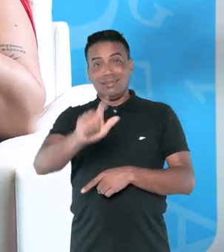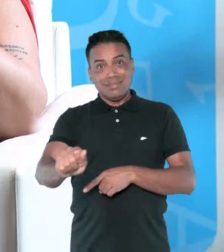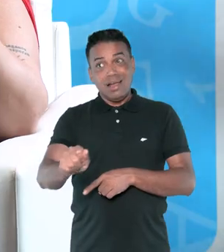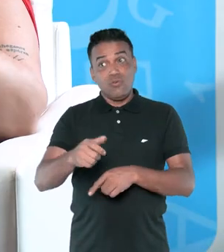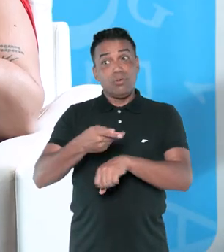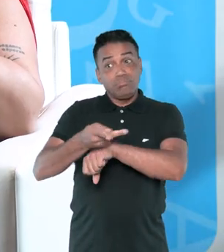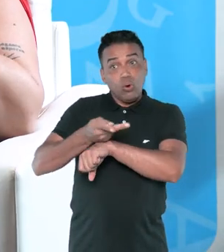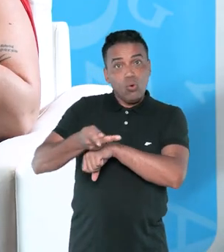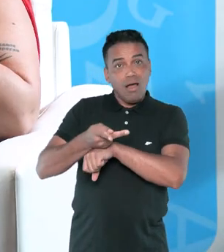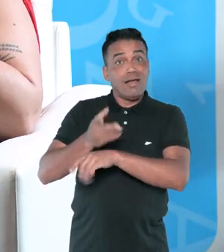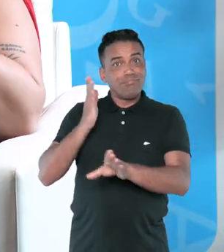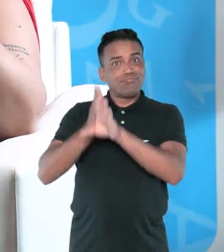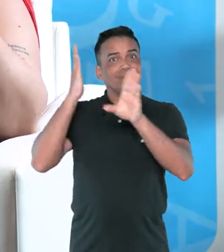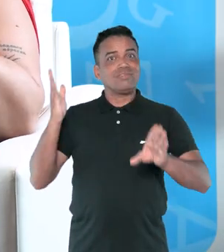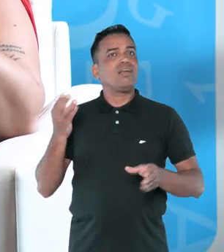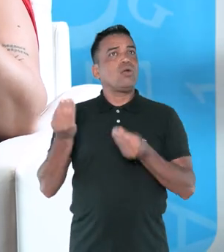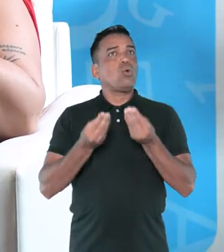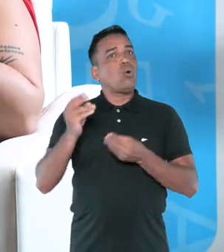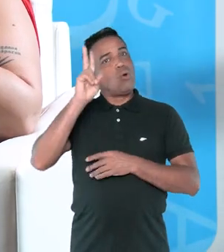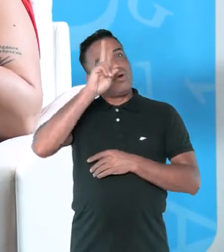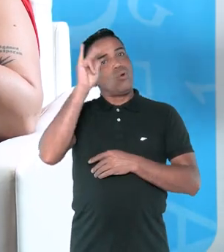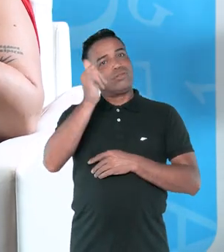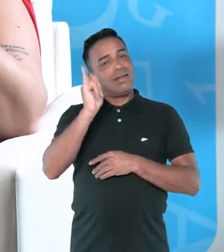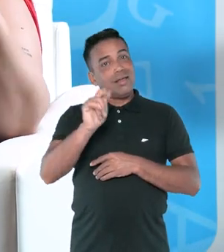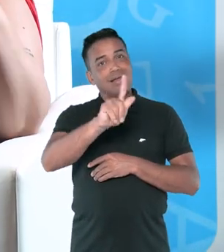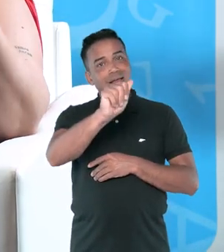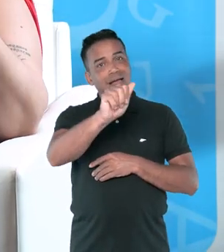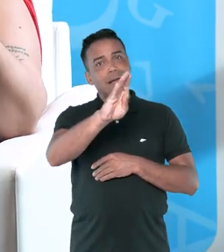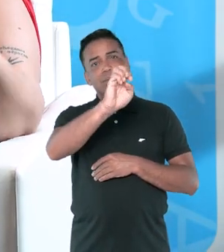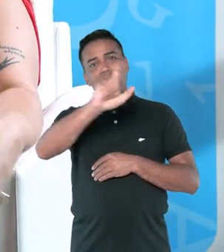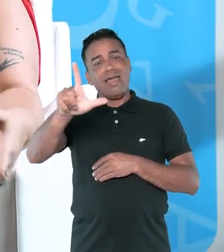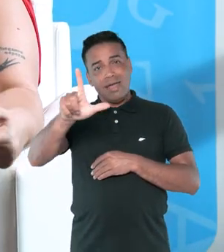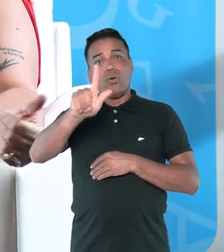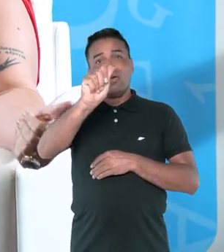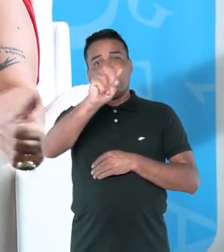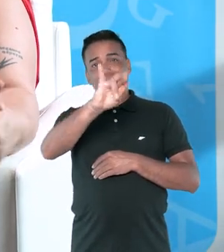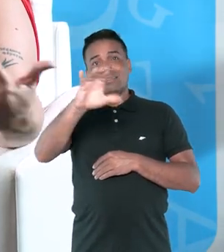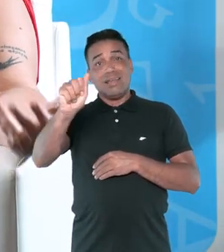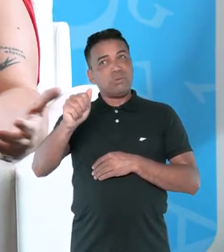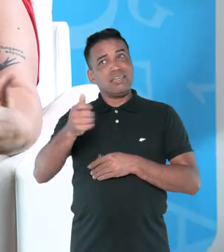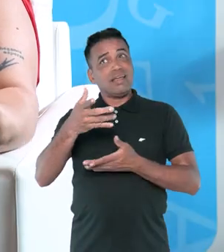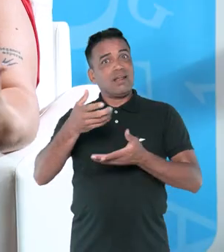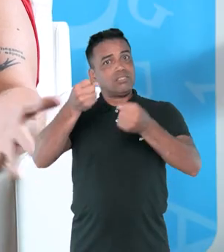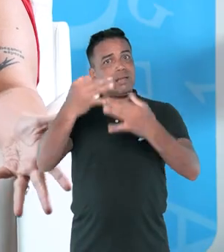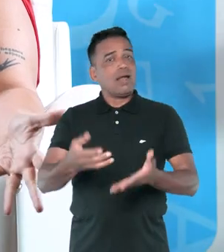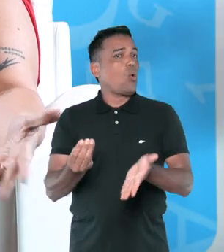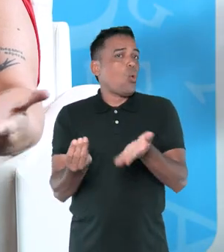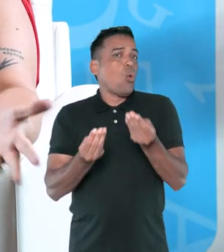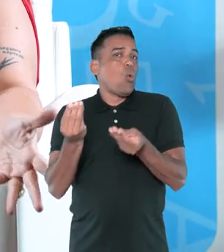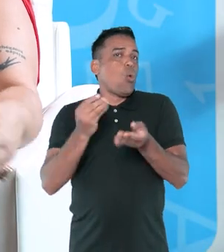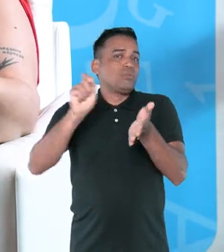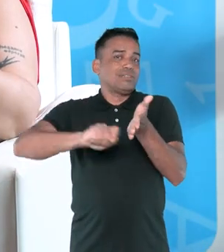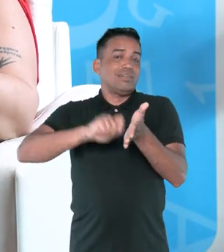curso. E aí achei um livro escrito Como Contar um Conto, do Gabriel Garcia Marques. E eu achei que era um manual de escrita. Mas era, na verdade, a transcrição